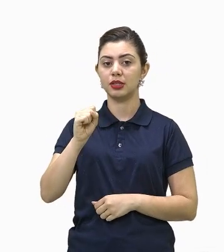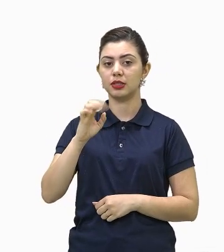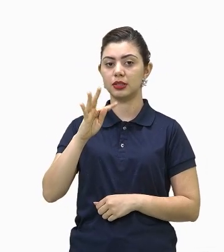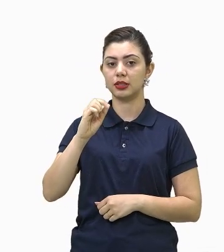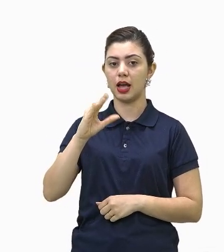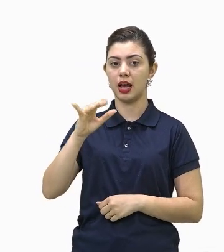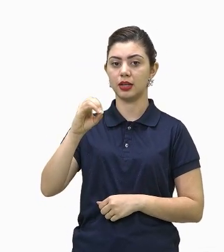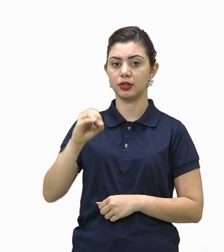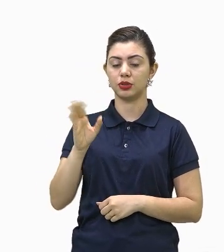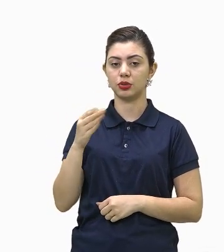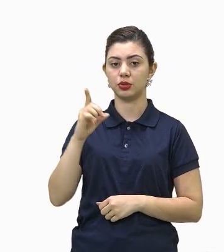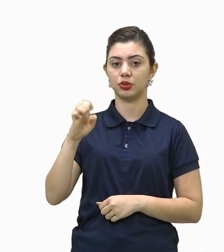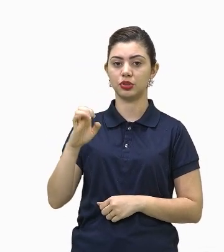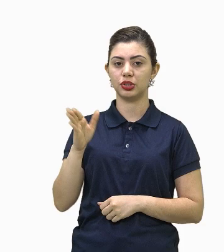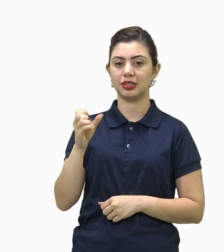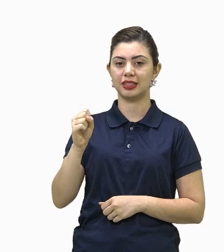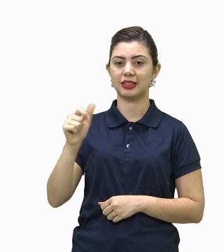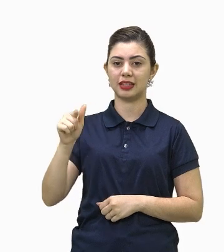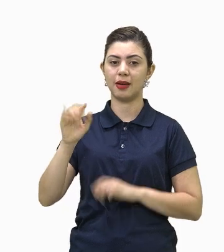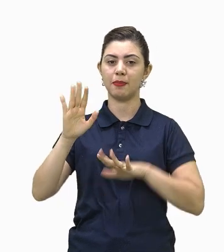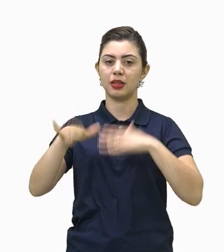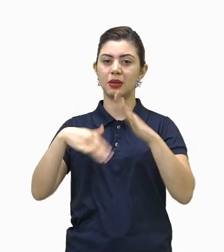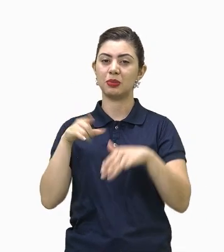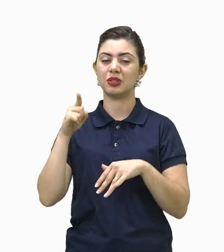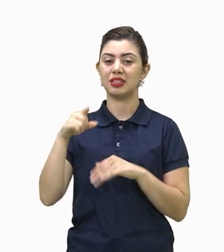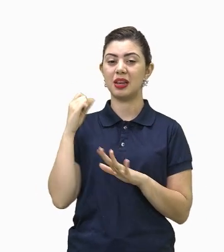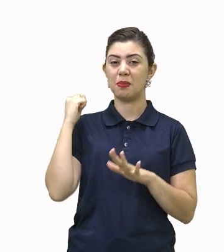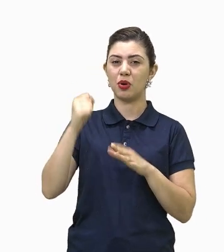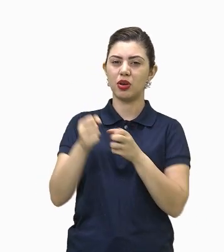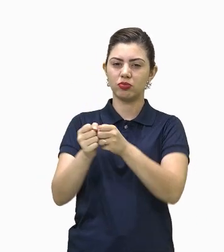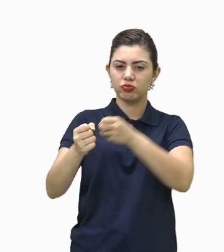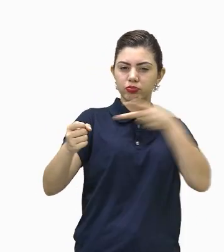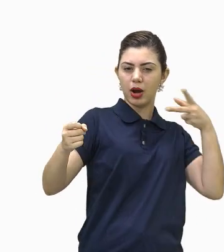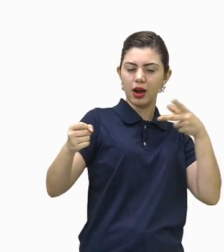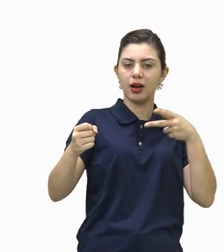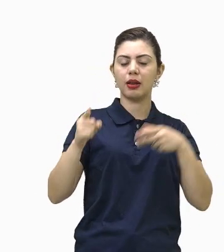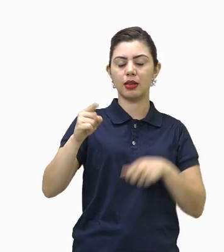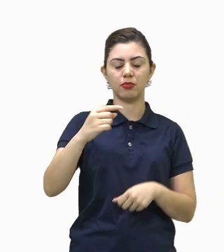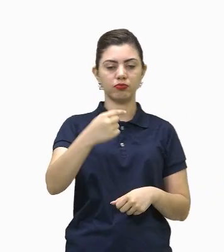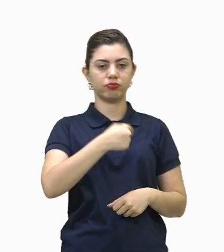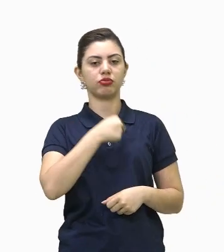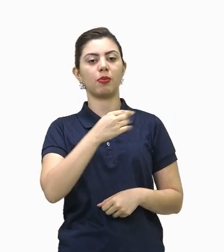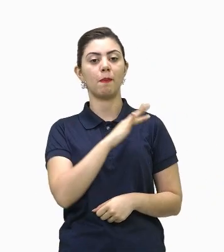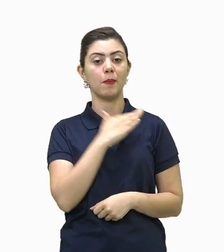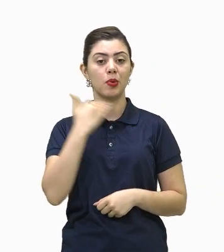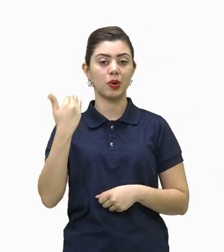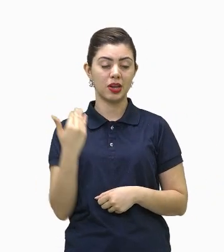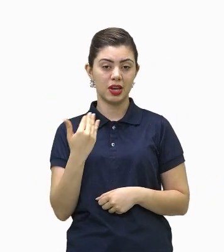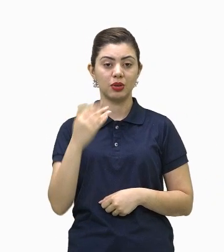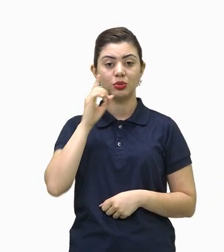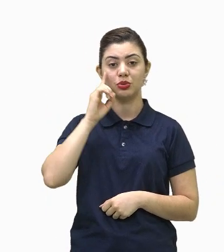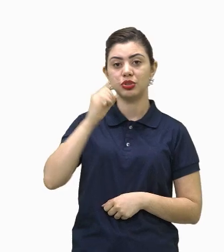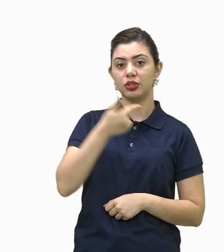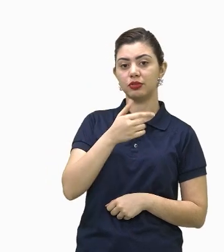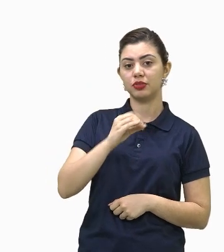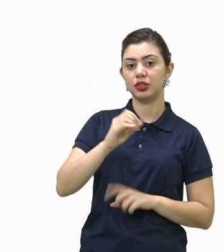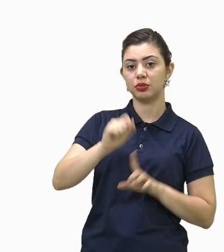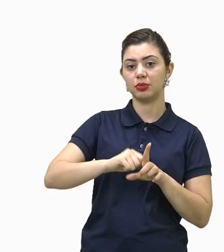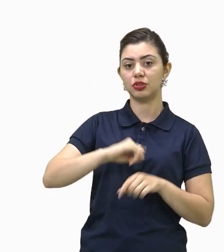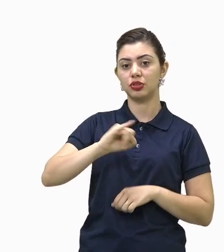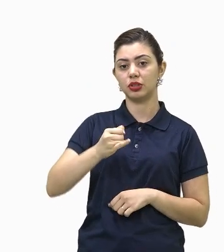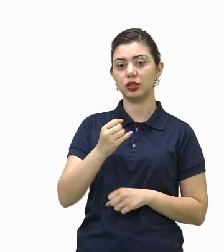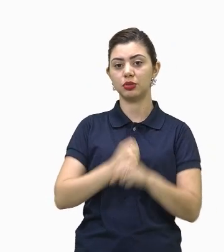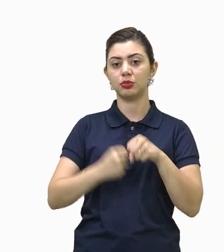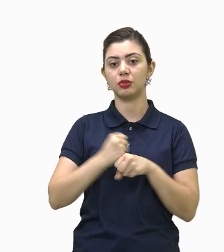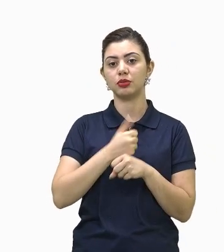Estácio foi morto por flecha envenenada em 20 de janeiro de 1567, mesmo ano em